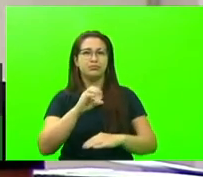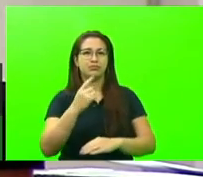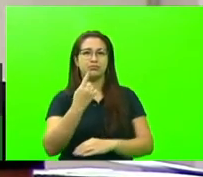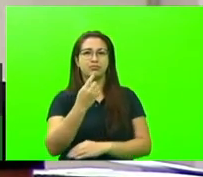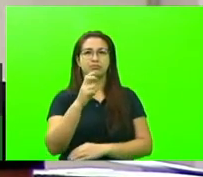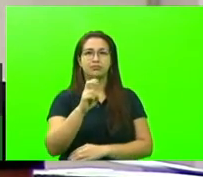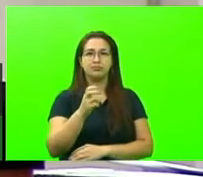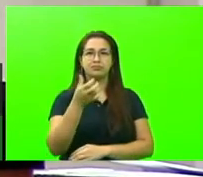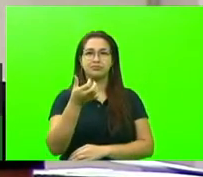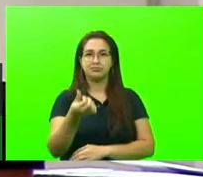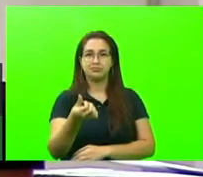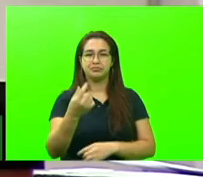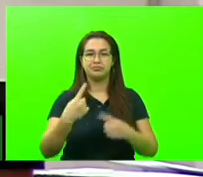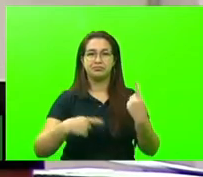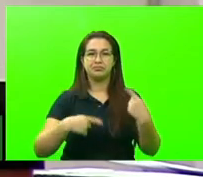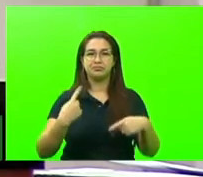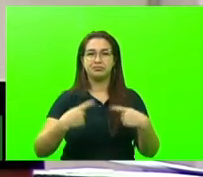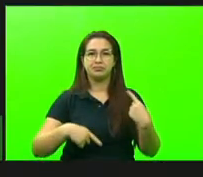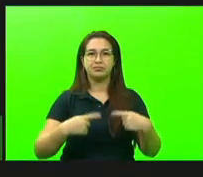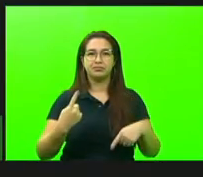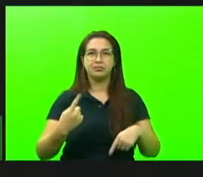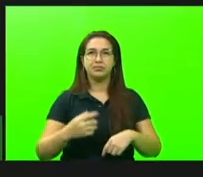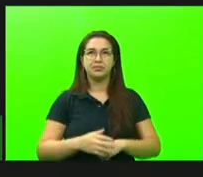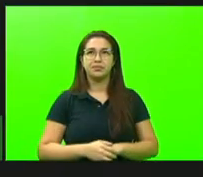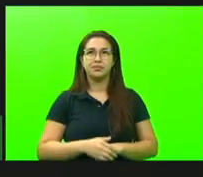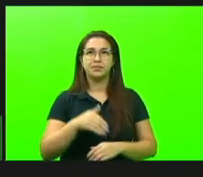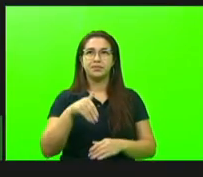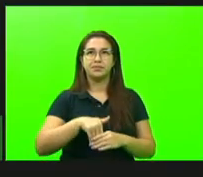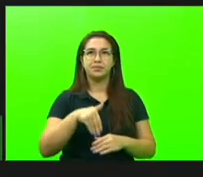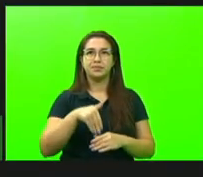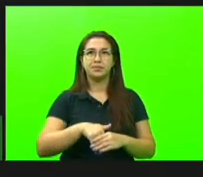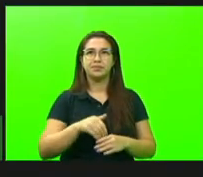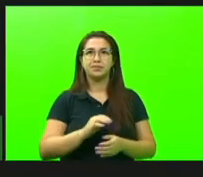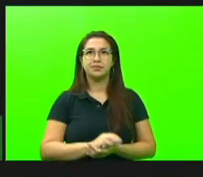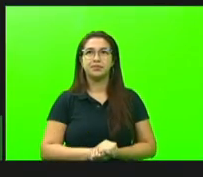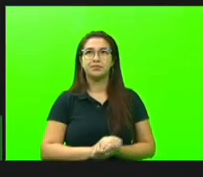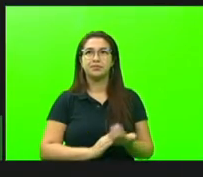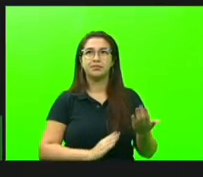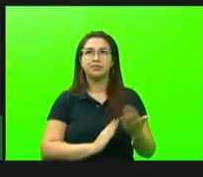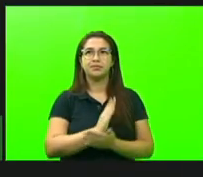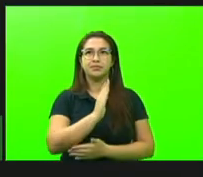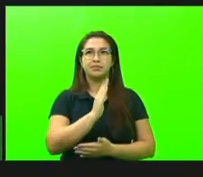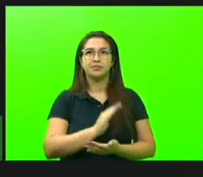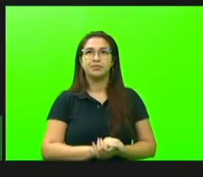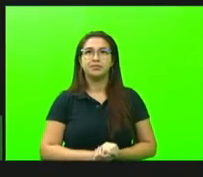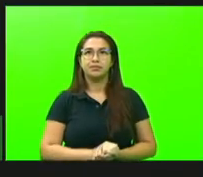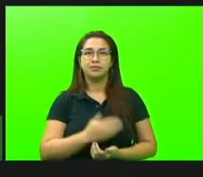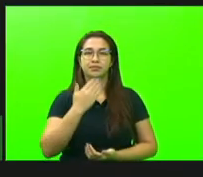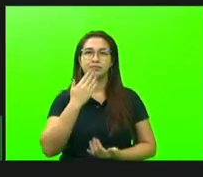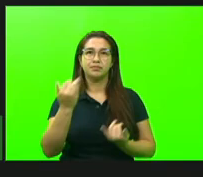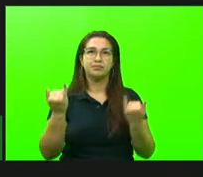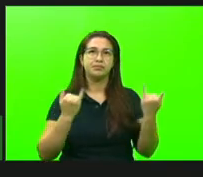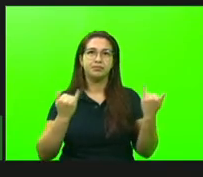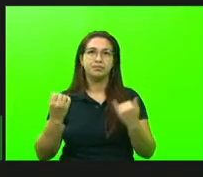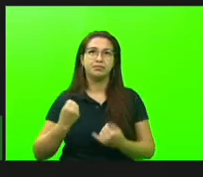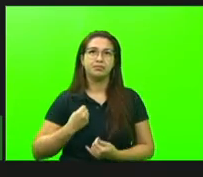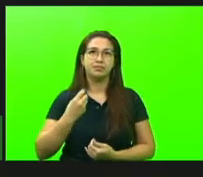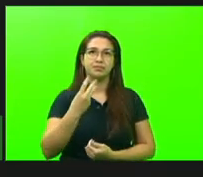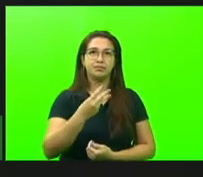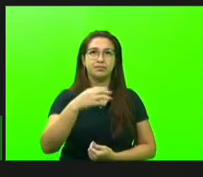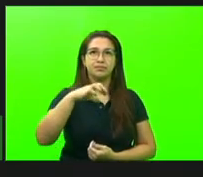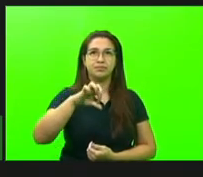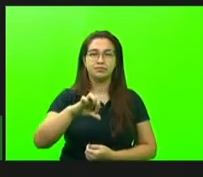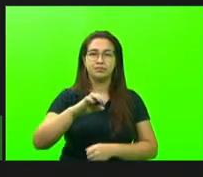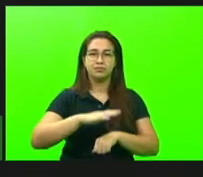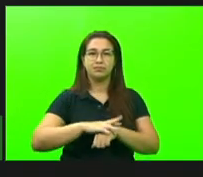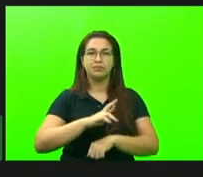SC-156. Em discussão, em votação, aprovado. Pedido de informação 39, deputado João